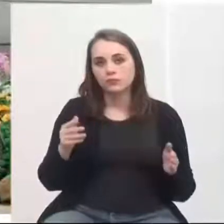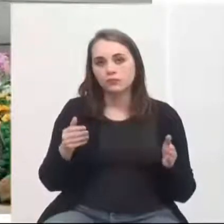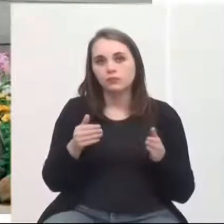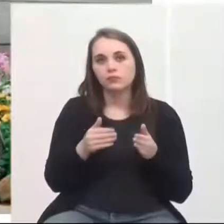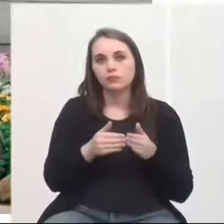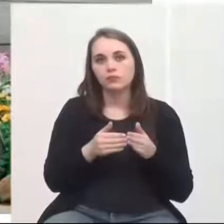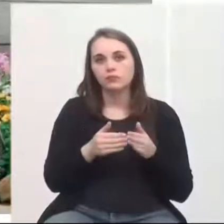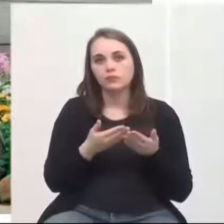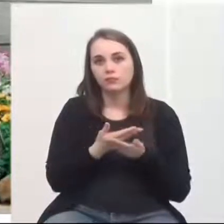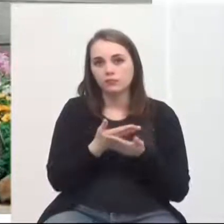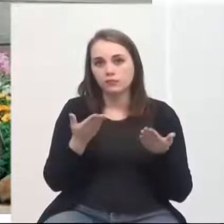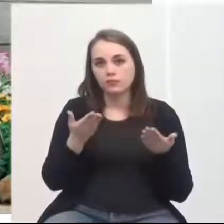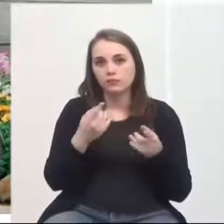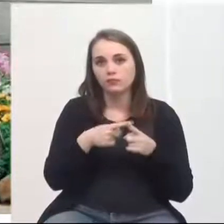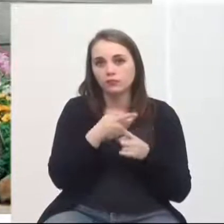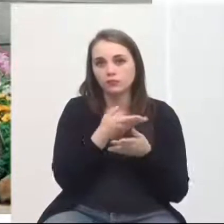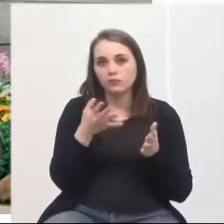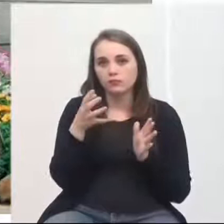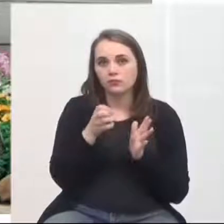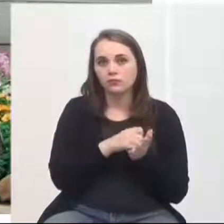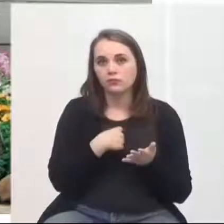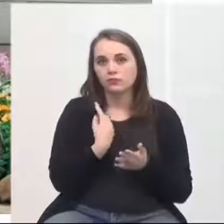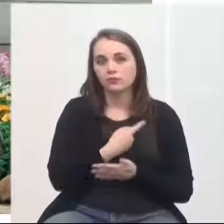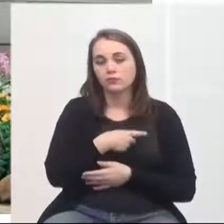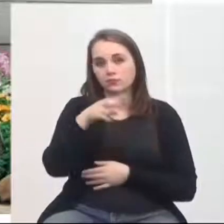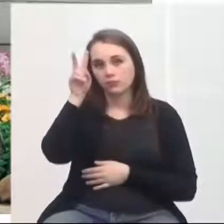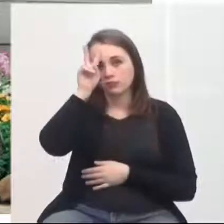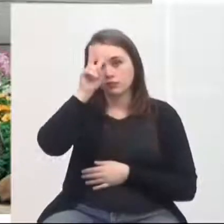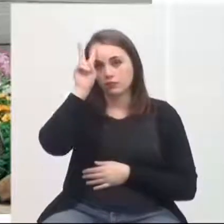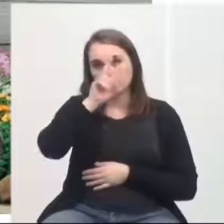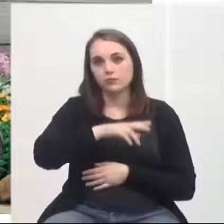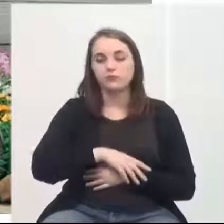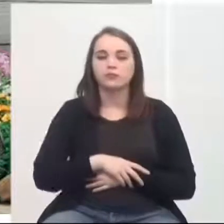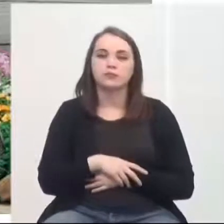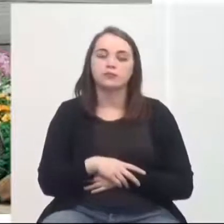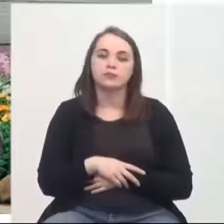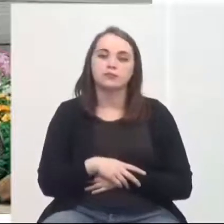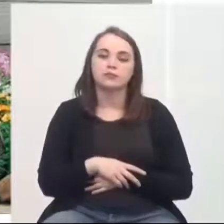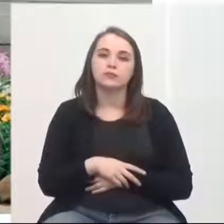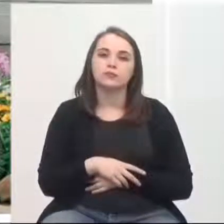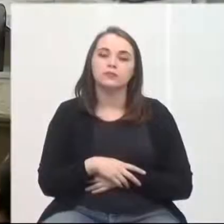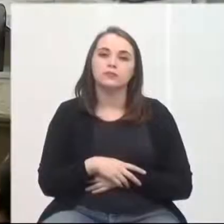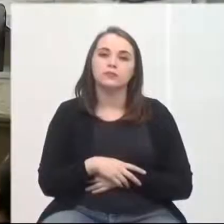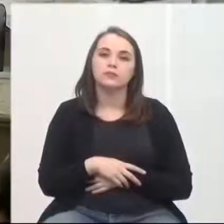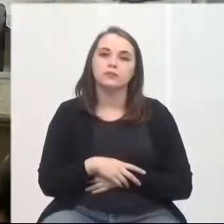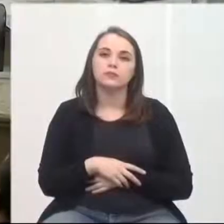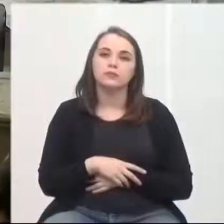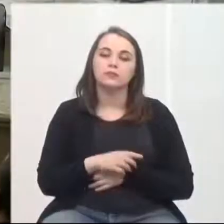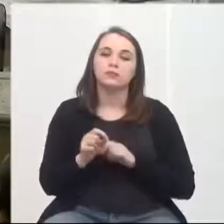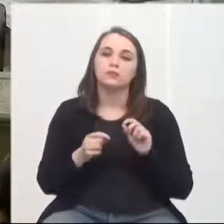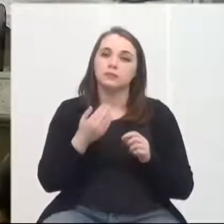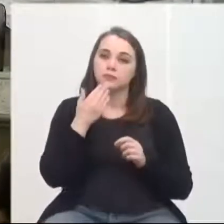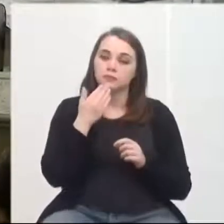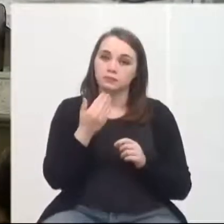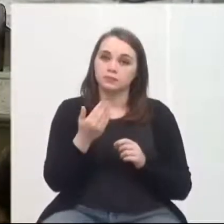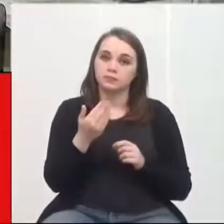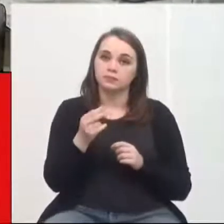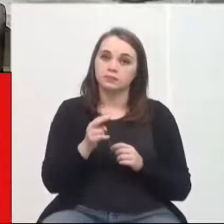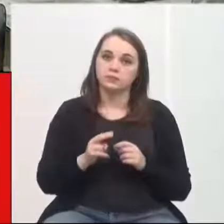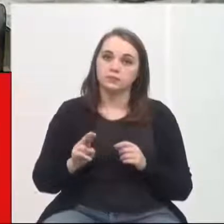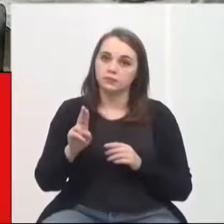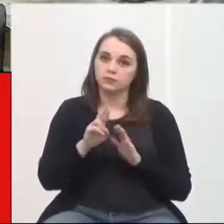direcionado a esse monumento, porque isso é registro da nossa história. Então, o que eu peço através